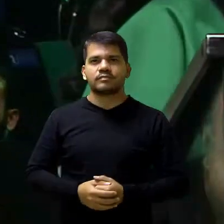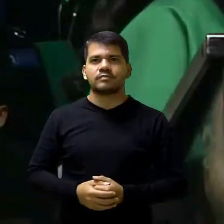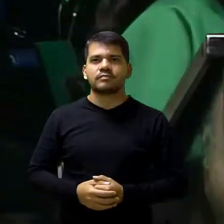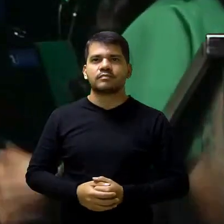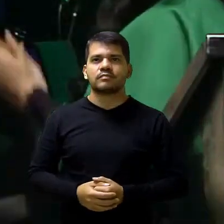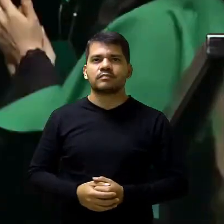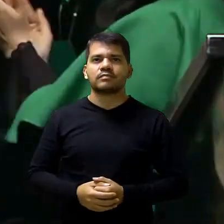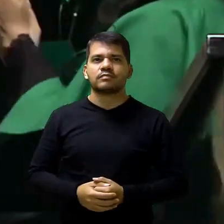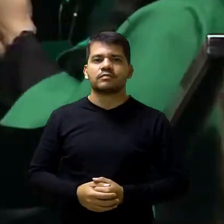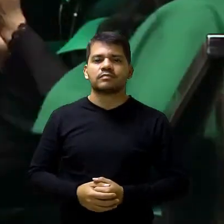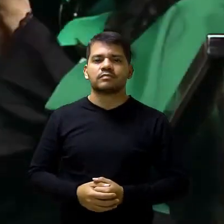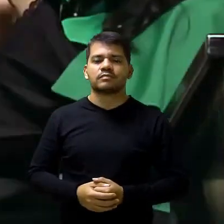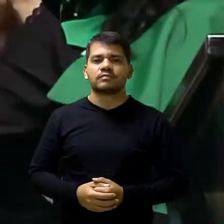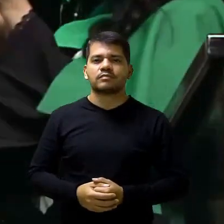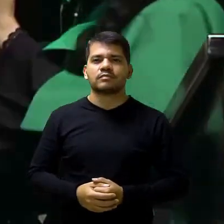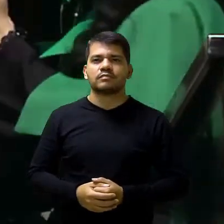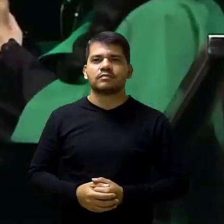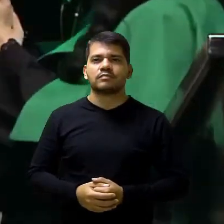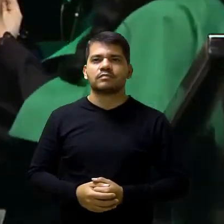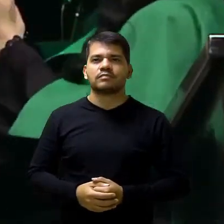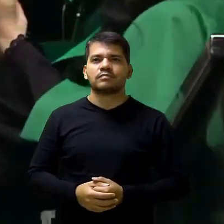Vocês...